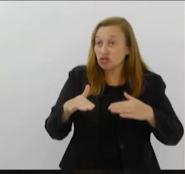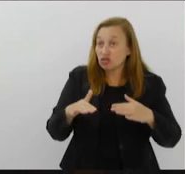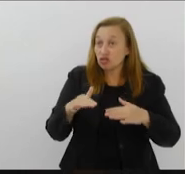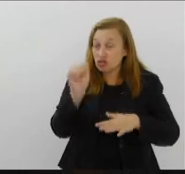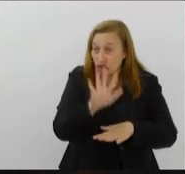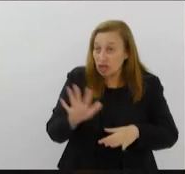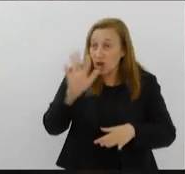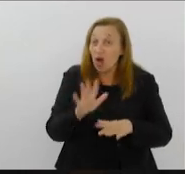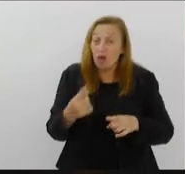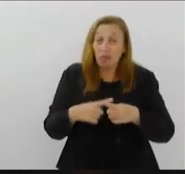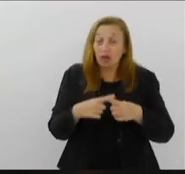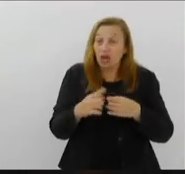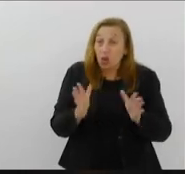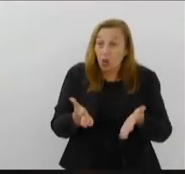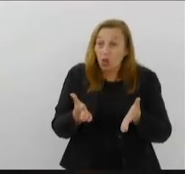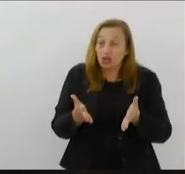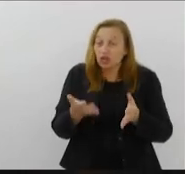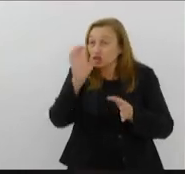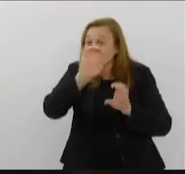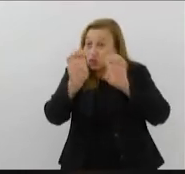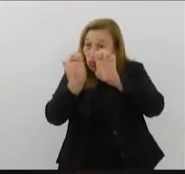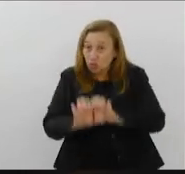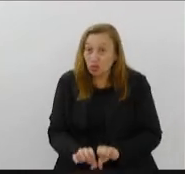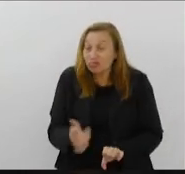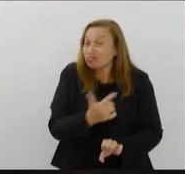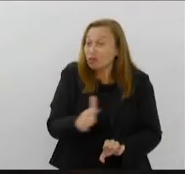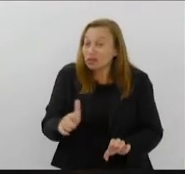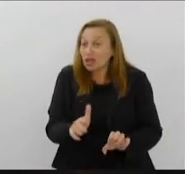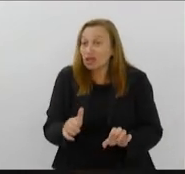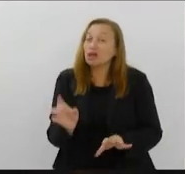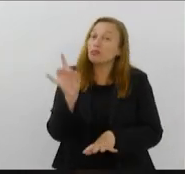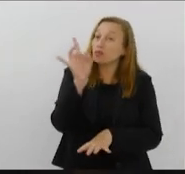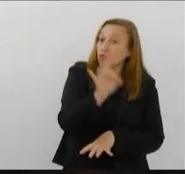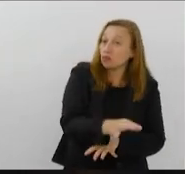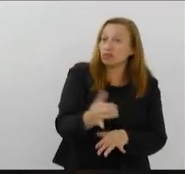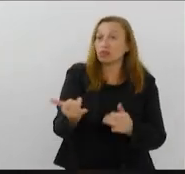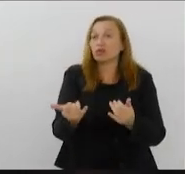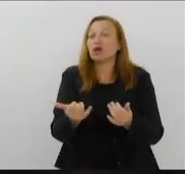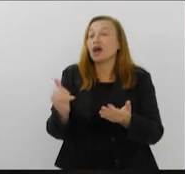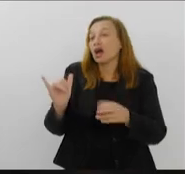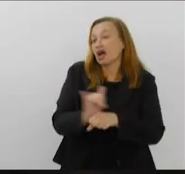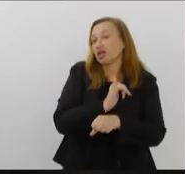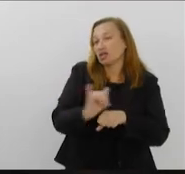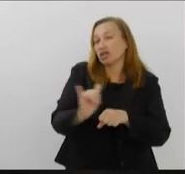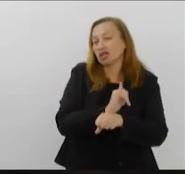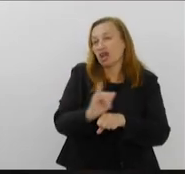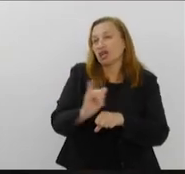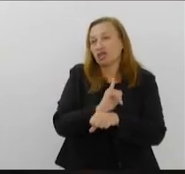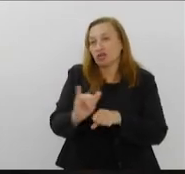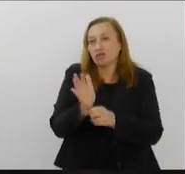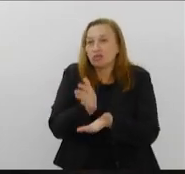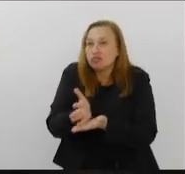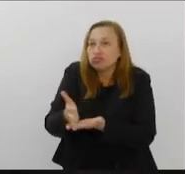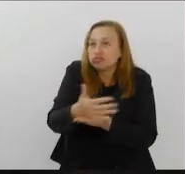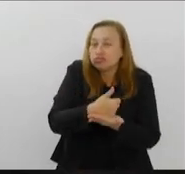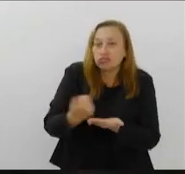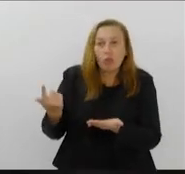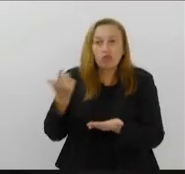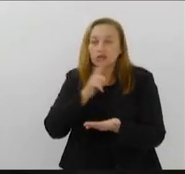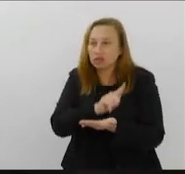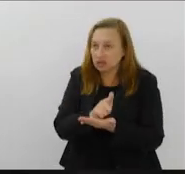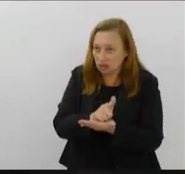e descoordenadas, né, e, por último, uma articulação informacional. Então, a gente vem fazendo um trabalho muito nesse sentido para conseguir